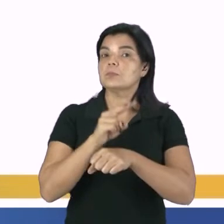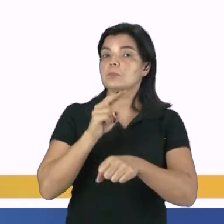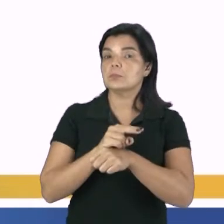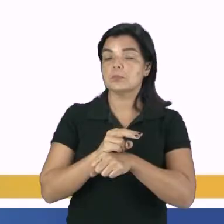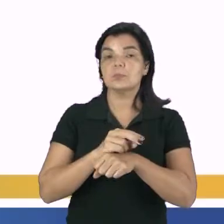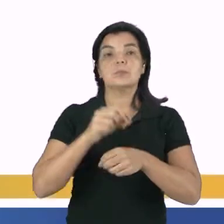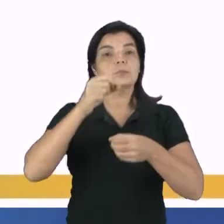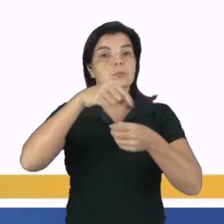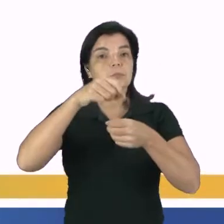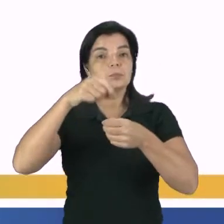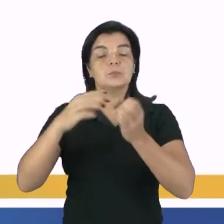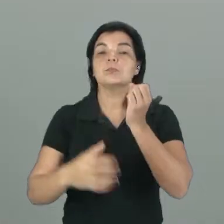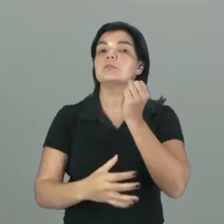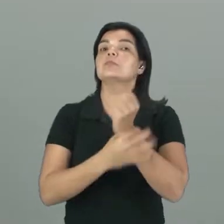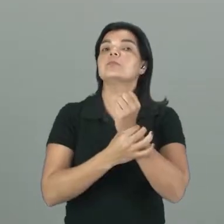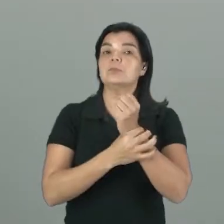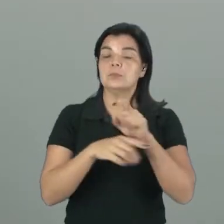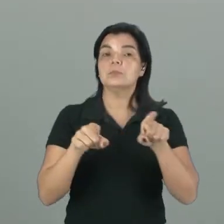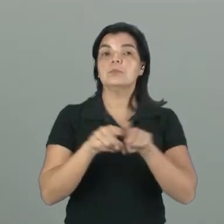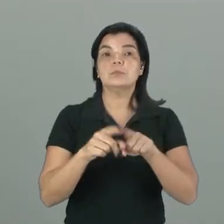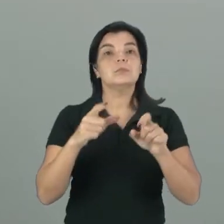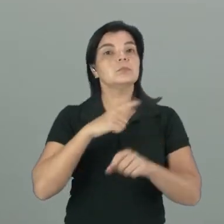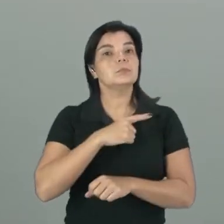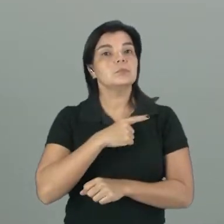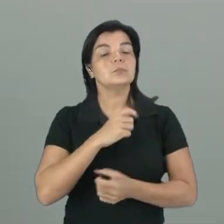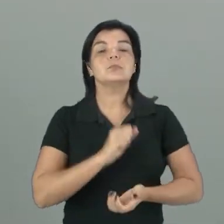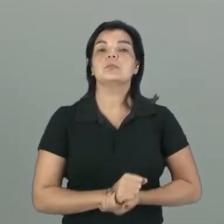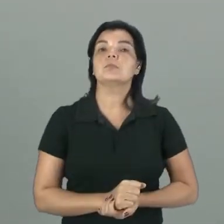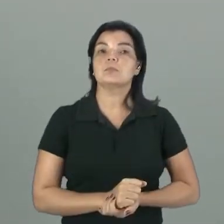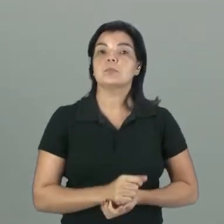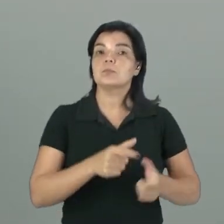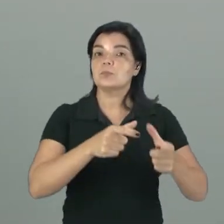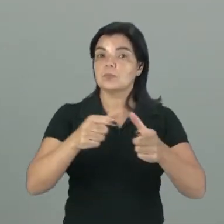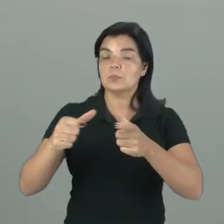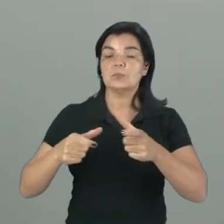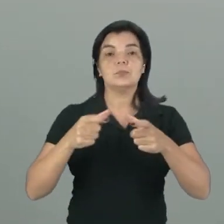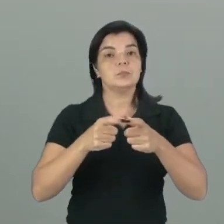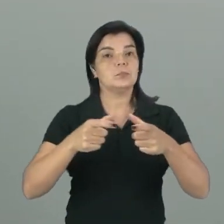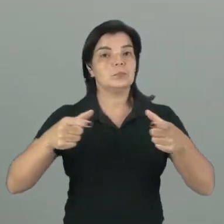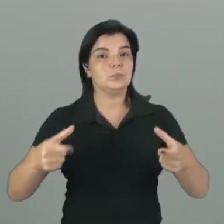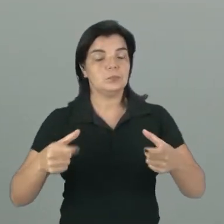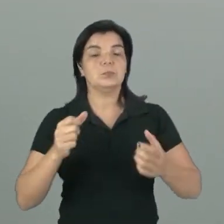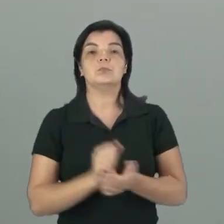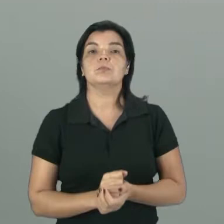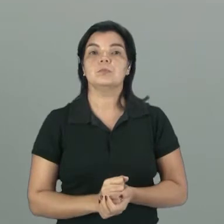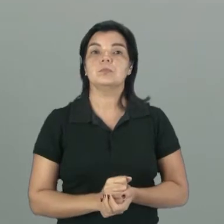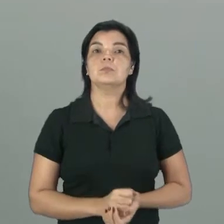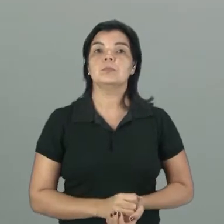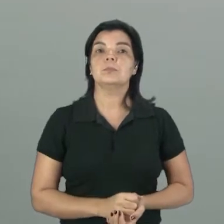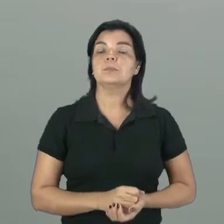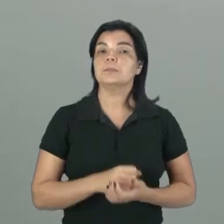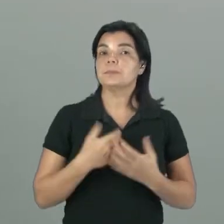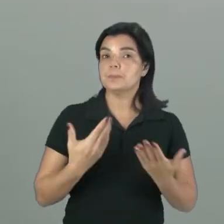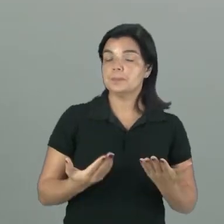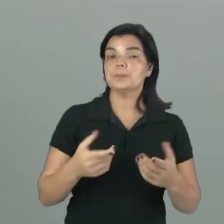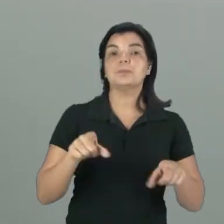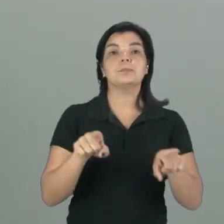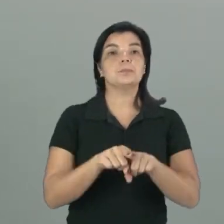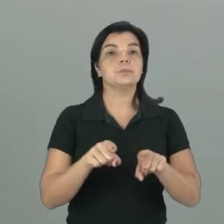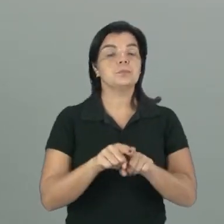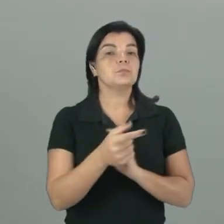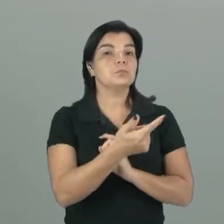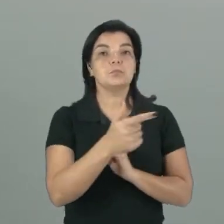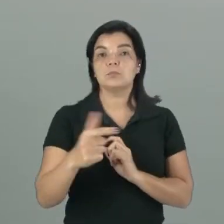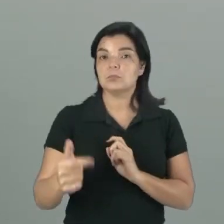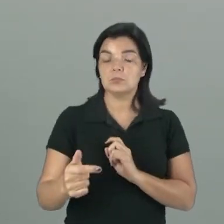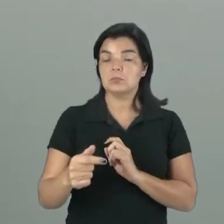sementes e assim garantir com que ela tenha uma área maior de dispersão, tá? Ela também não tem